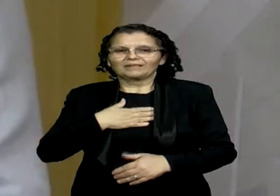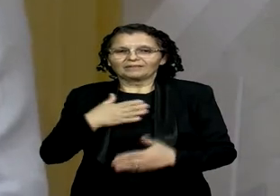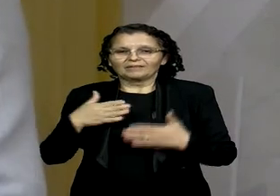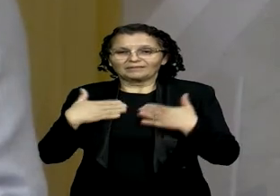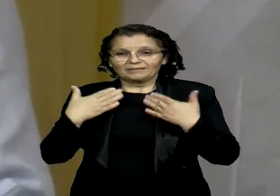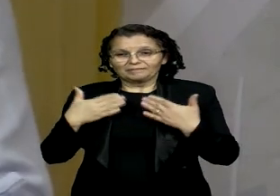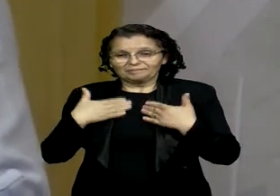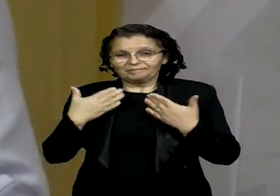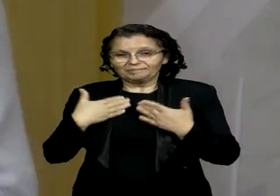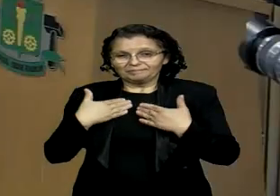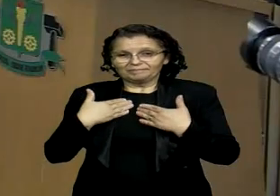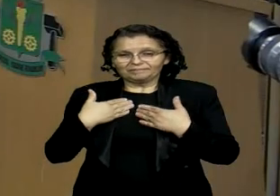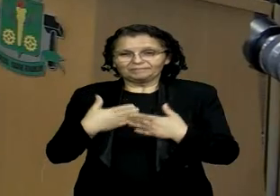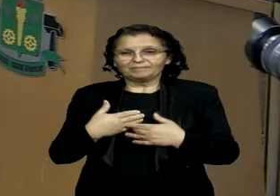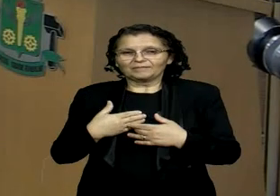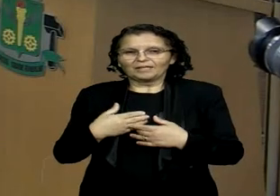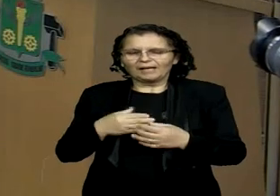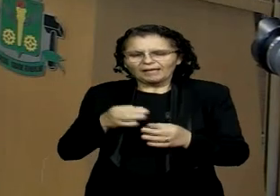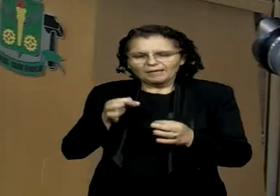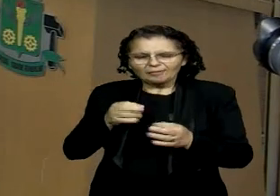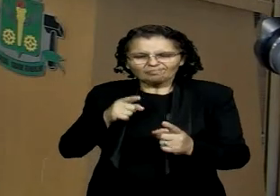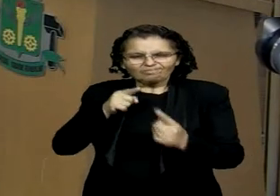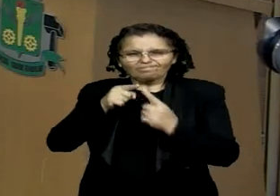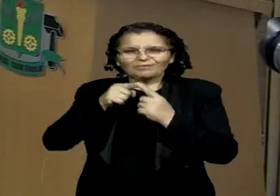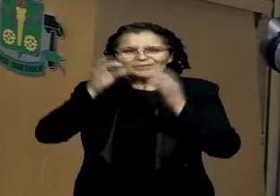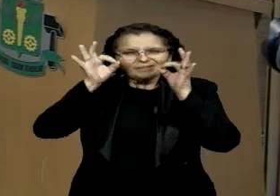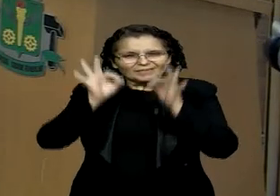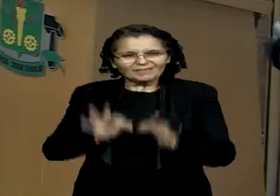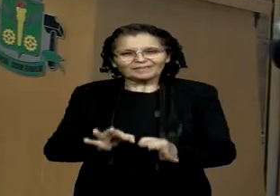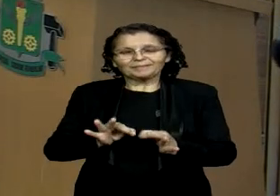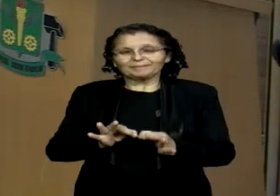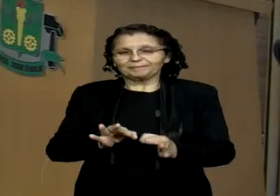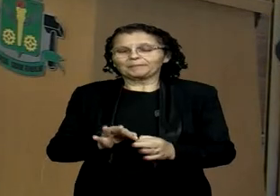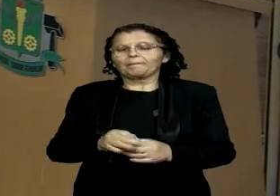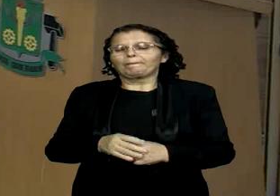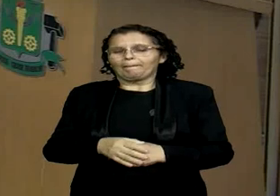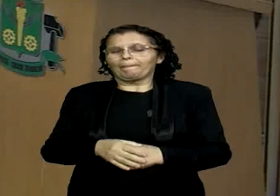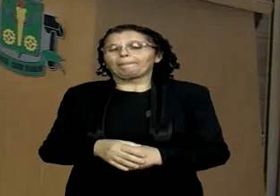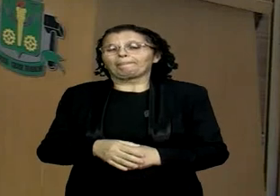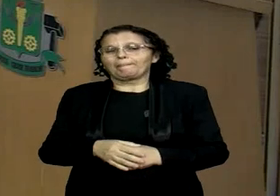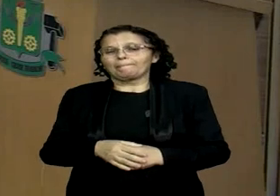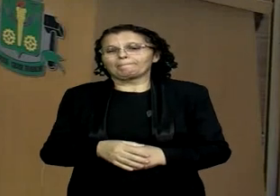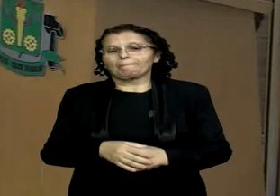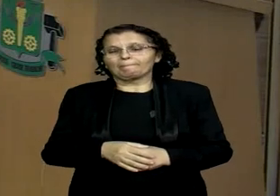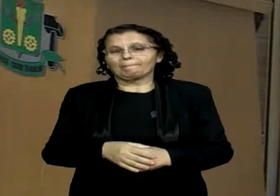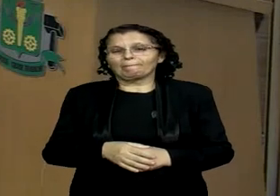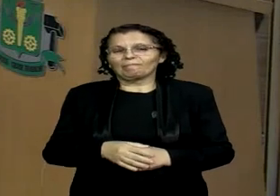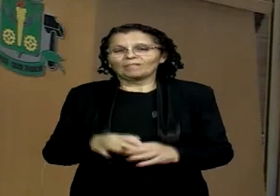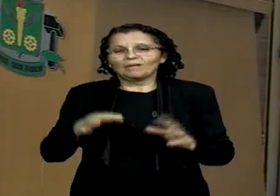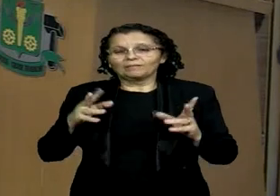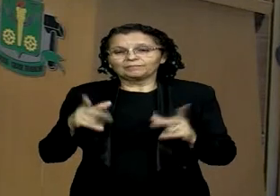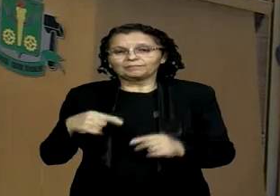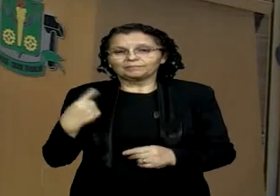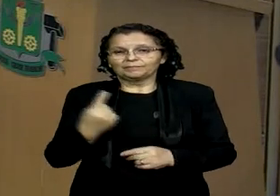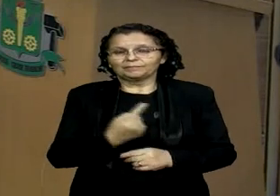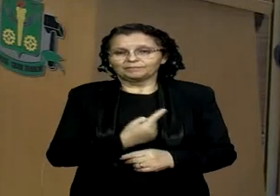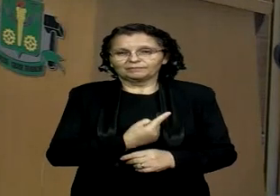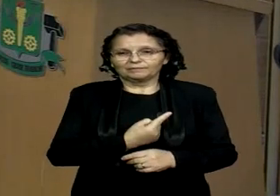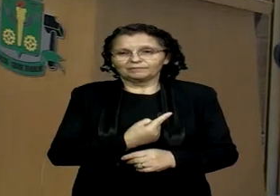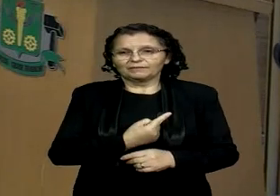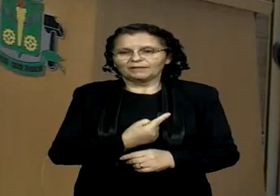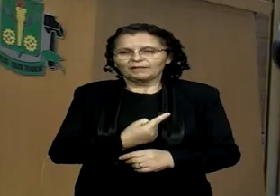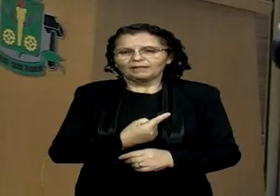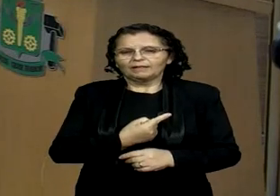Vossa Excelência acertou e muito, foi muito assertivo nessa moção. E todos nós aqui